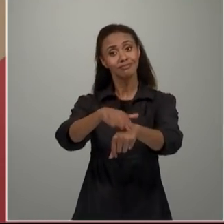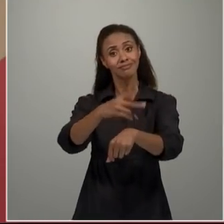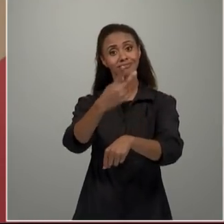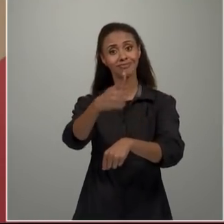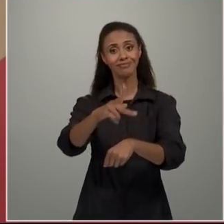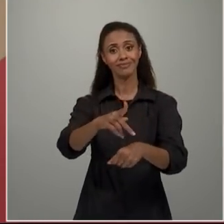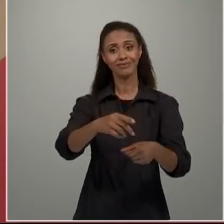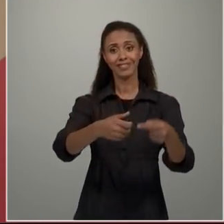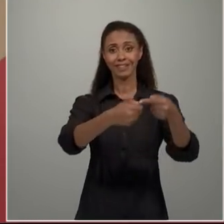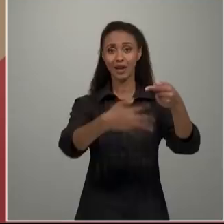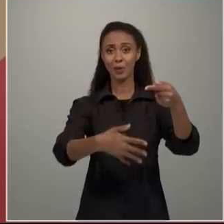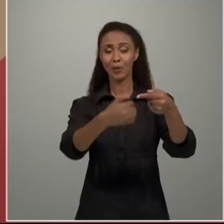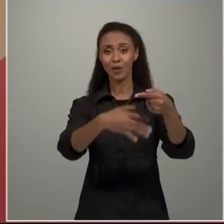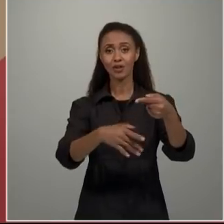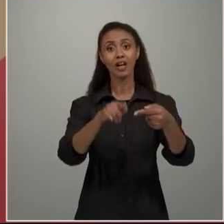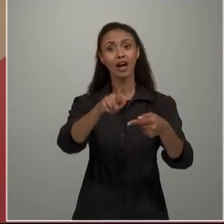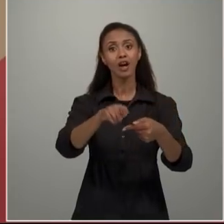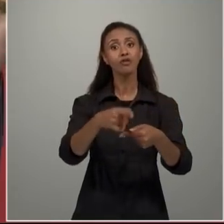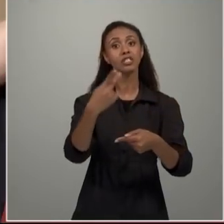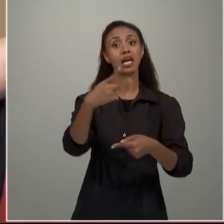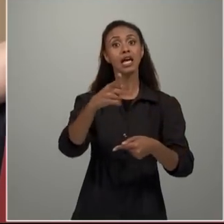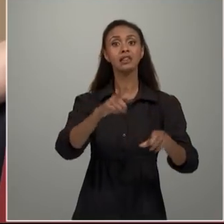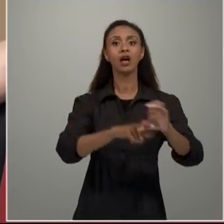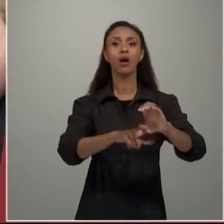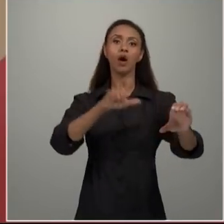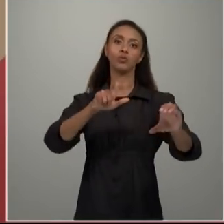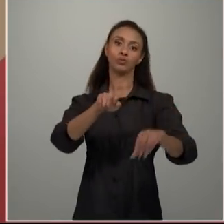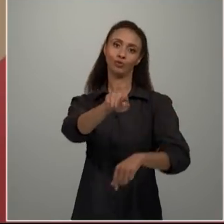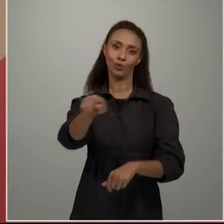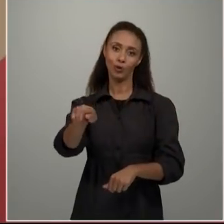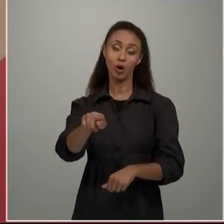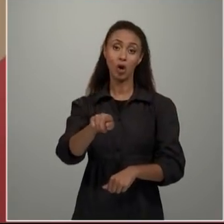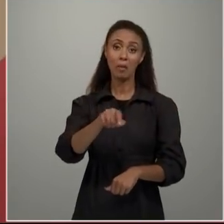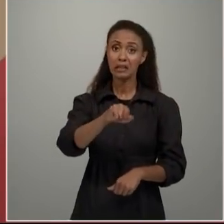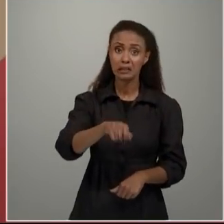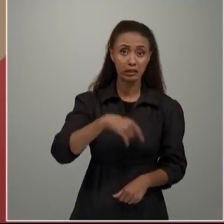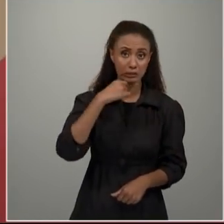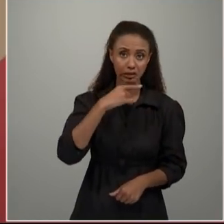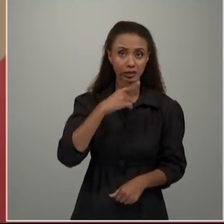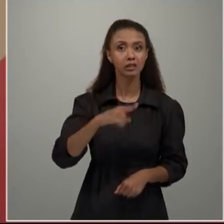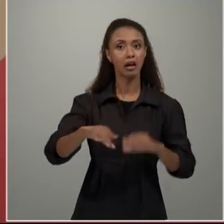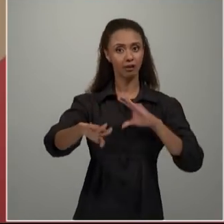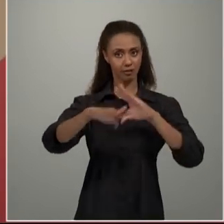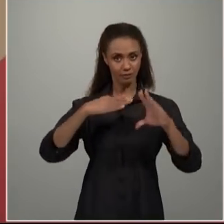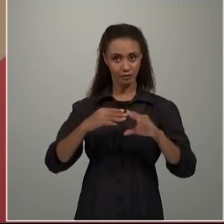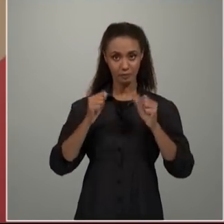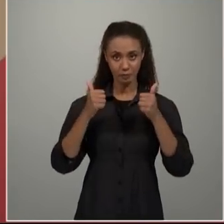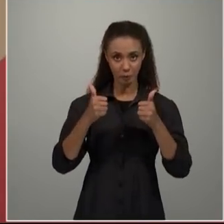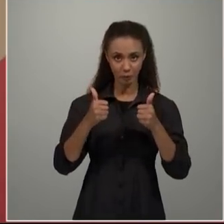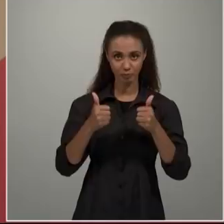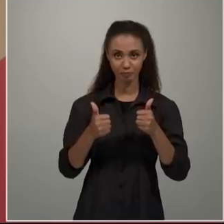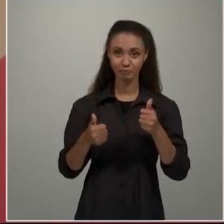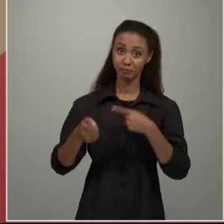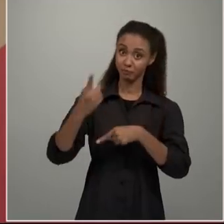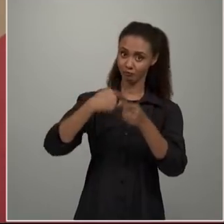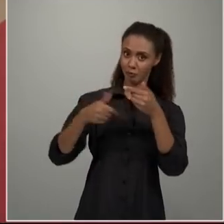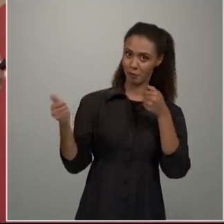com mais autonomia com a sua aprendizagem se isso não der certo me mandou outra mensagem tão bom como o ipod